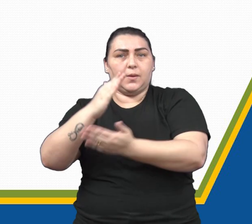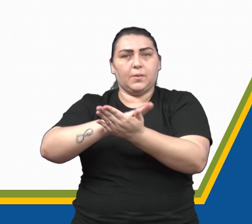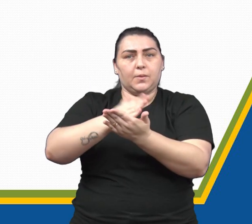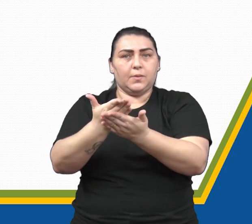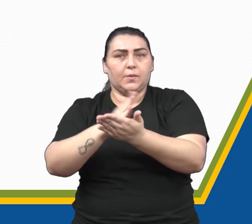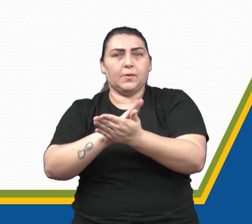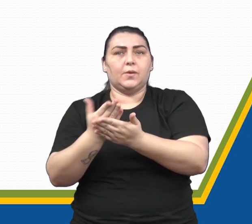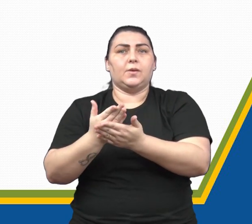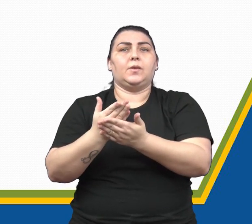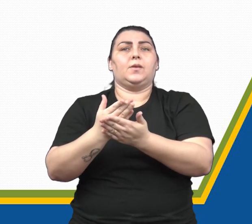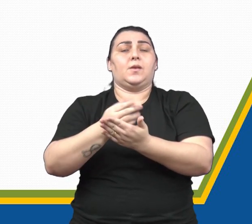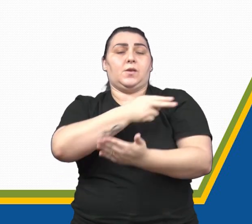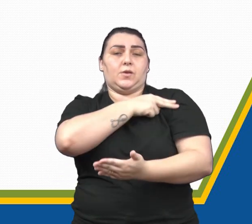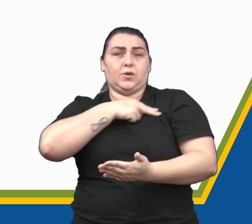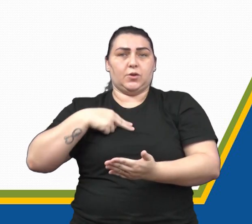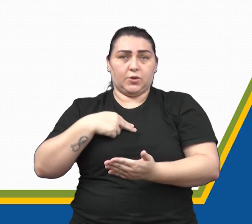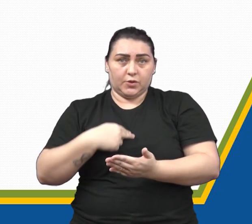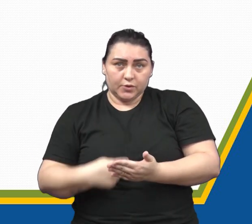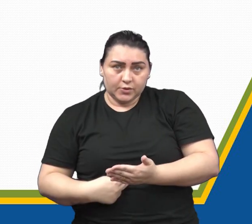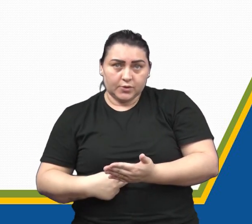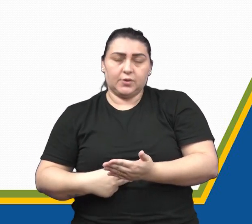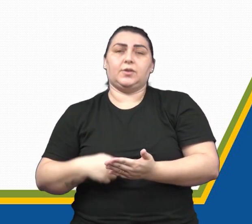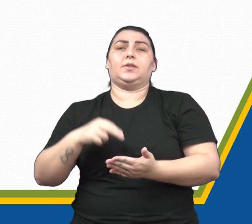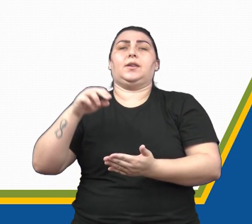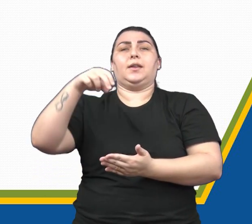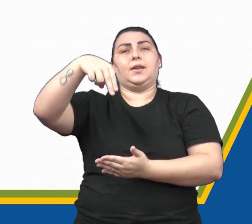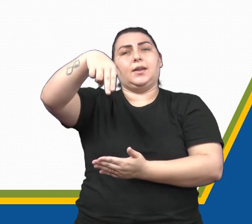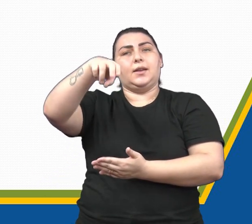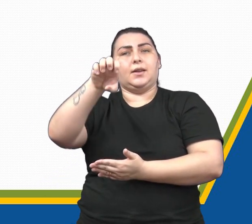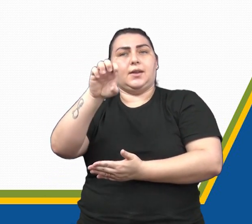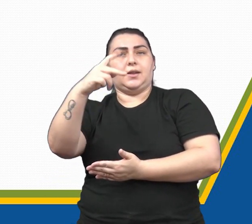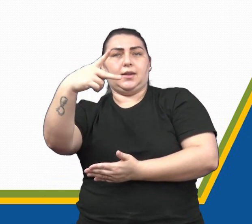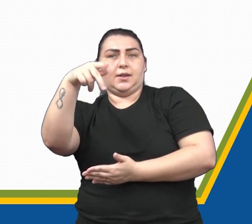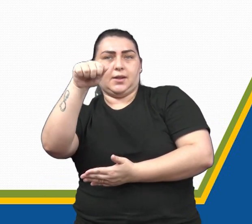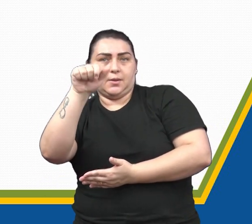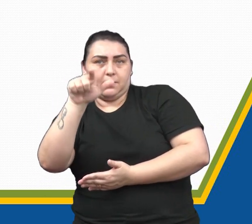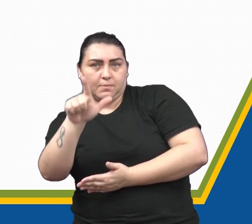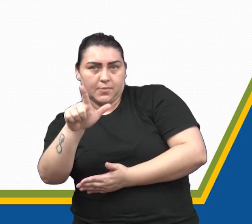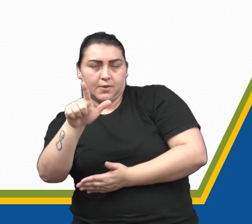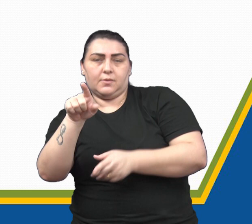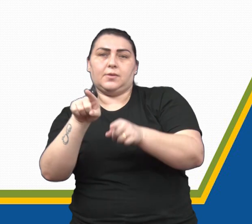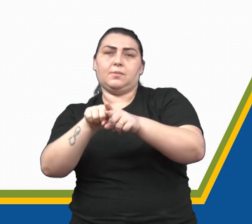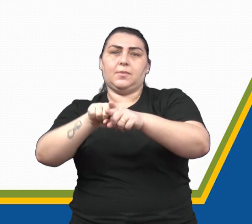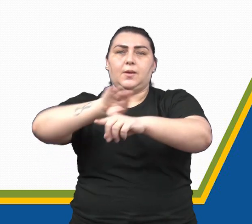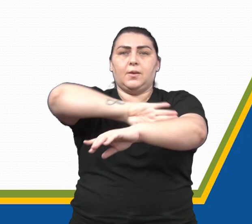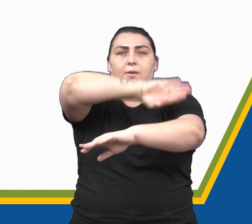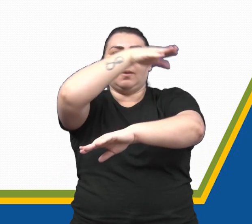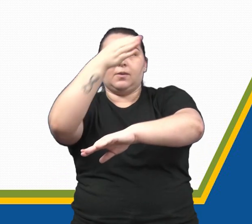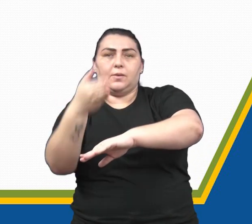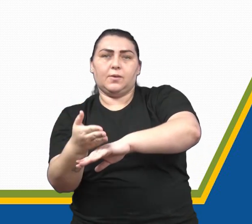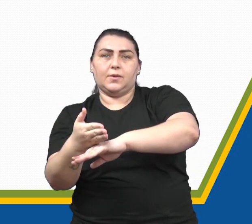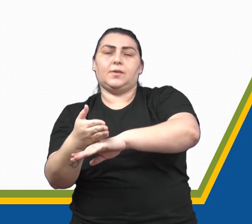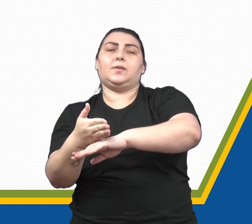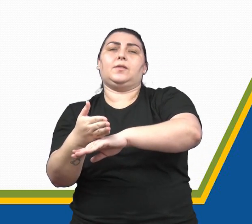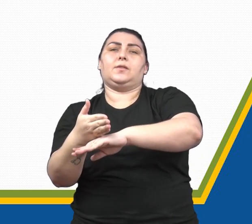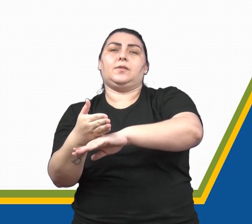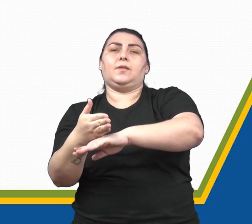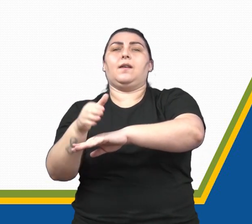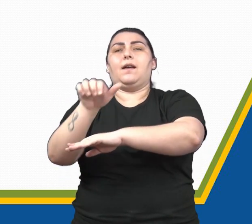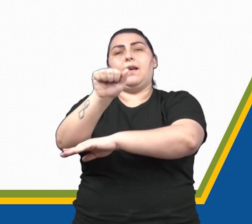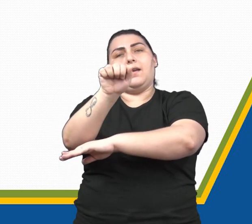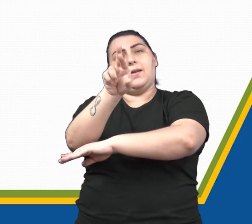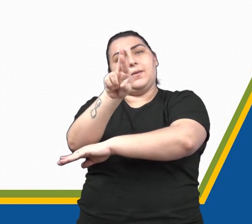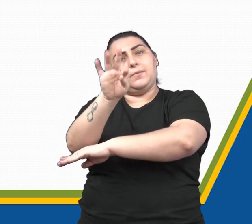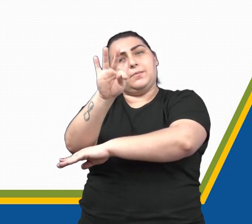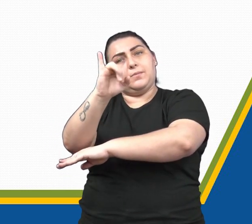entre China e Nepal, que fica ali a grande parte do Himalaia, tá? Monte Everest, já falei para vocês, tá? E litoral